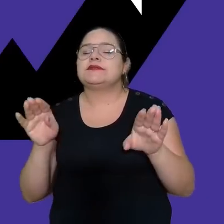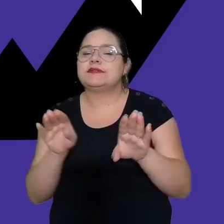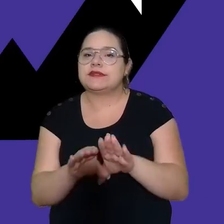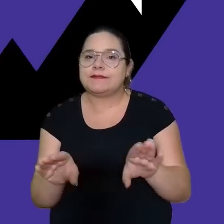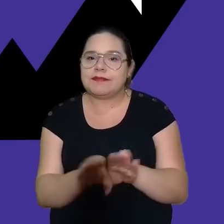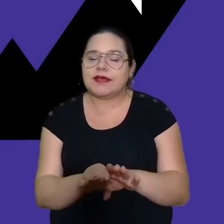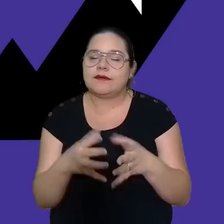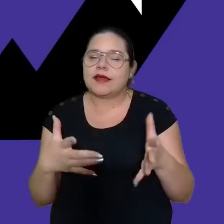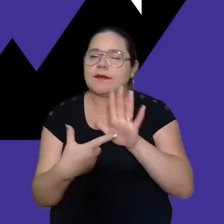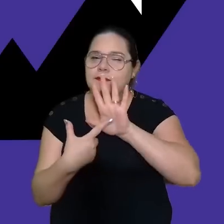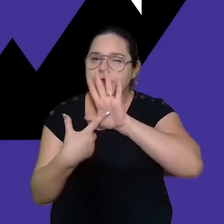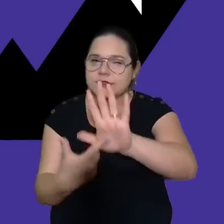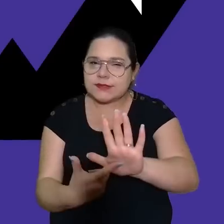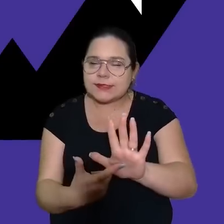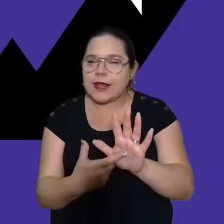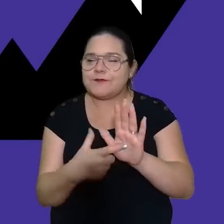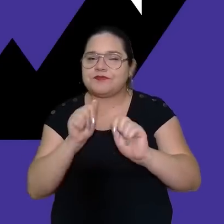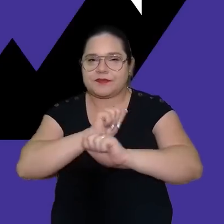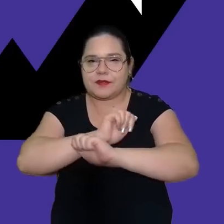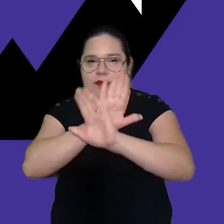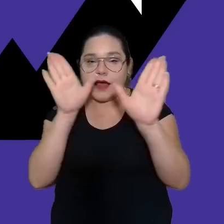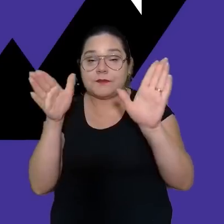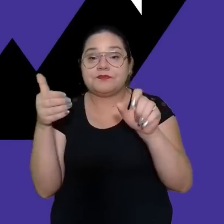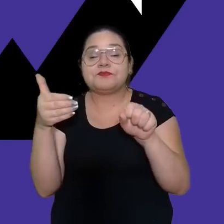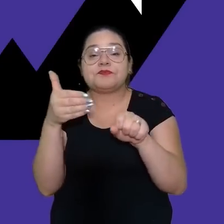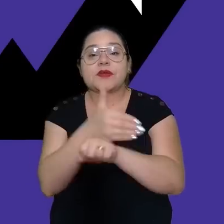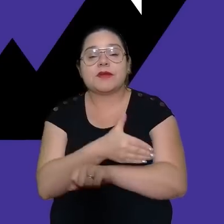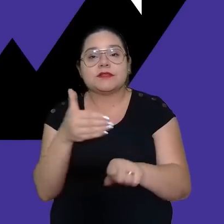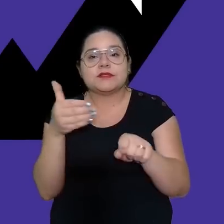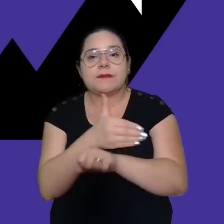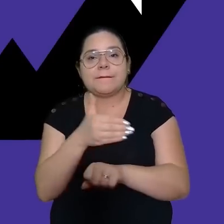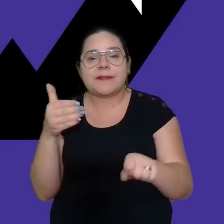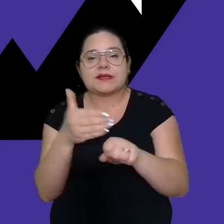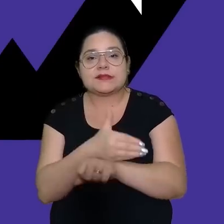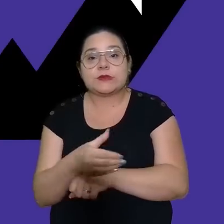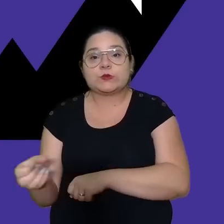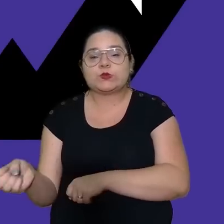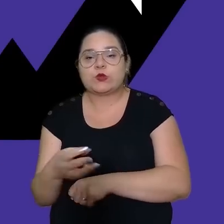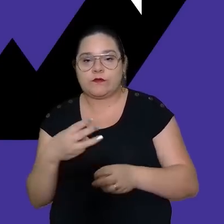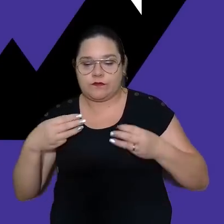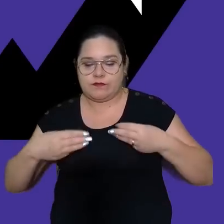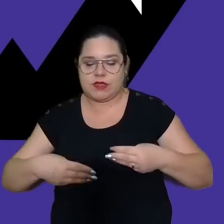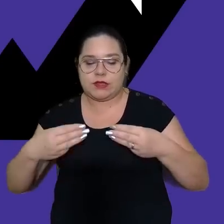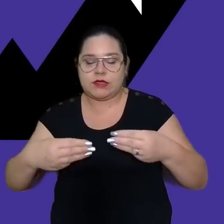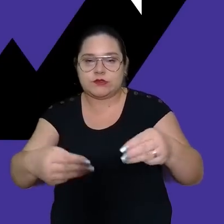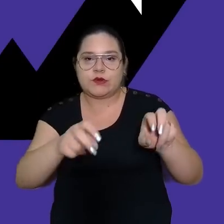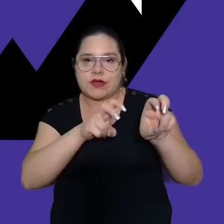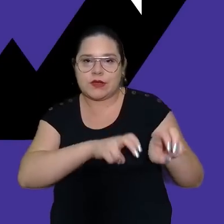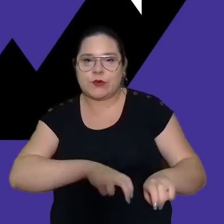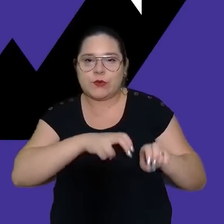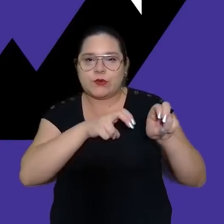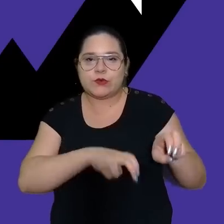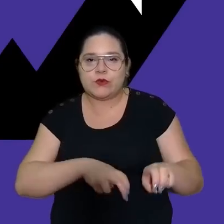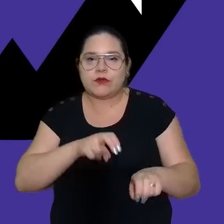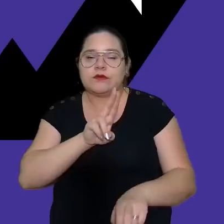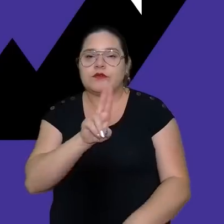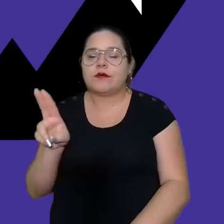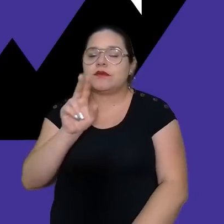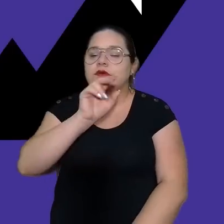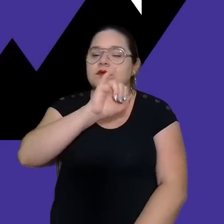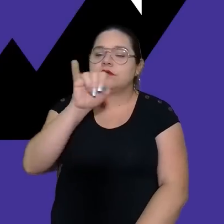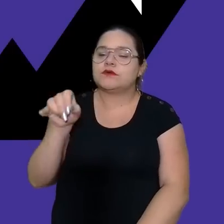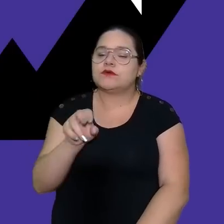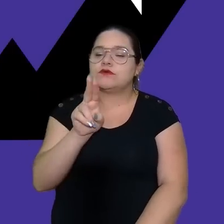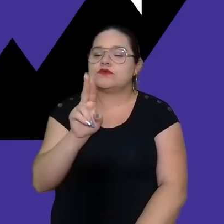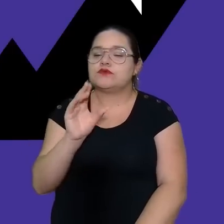ilustrar a participação do nosso novo ministro da Agricultura, o ministro Juca, que vem fazendo